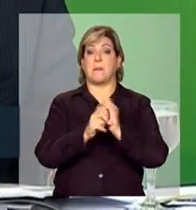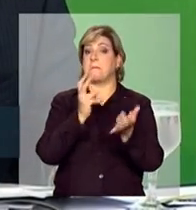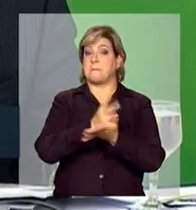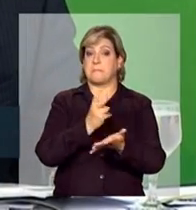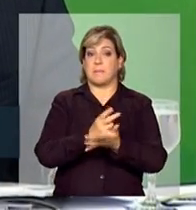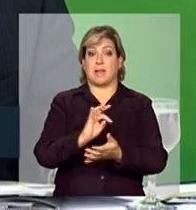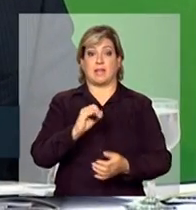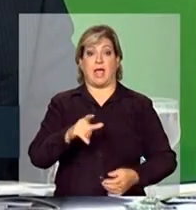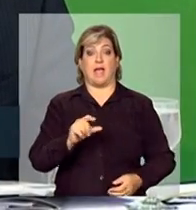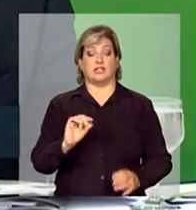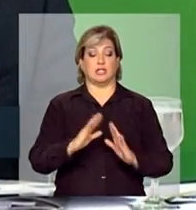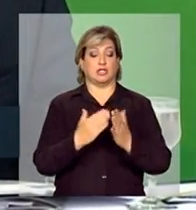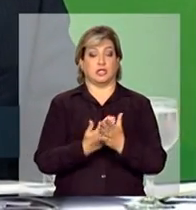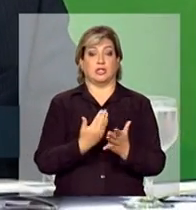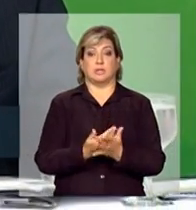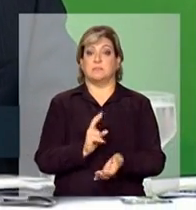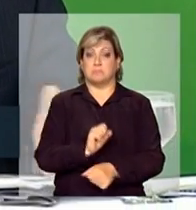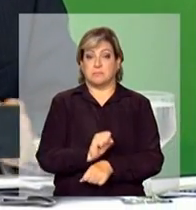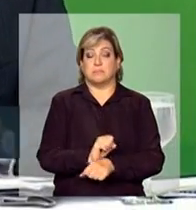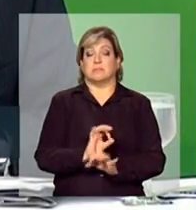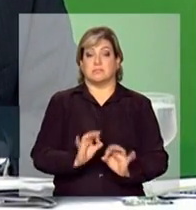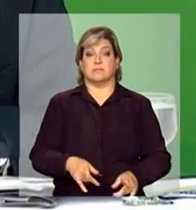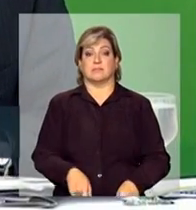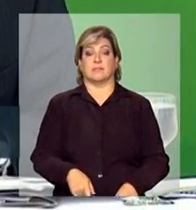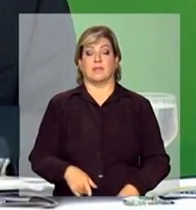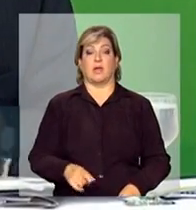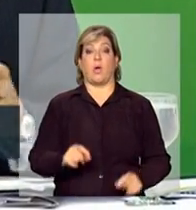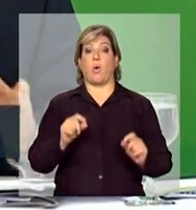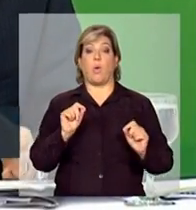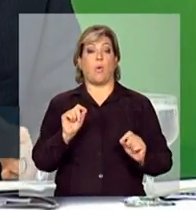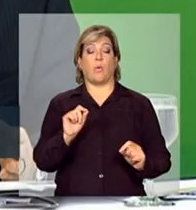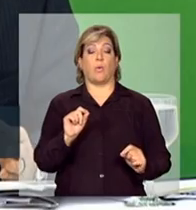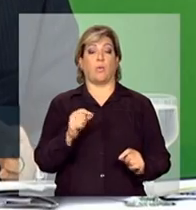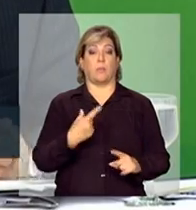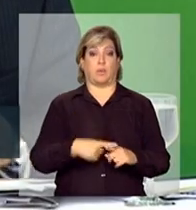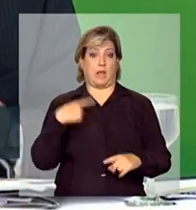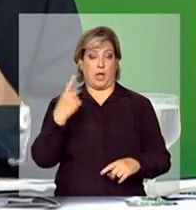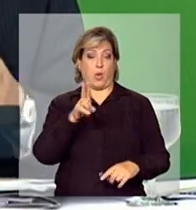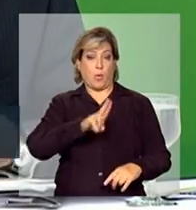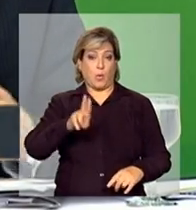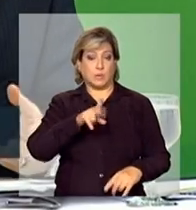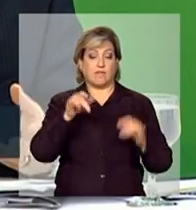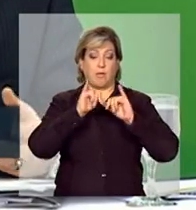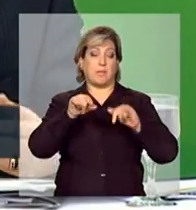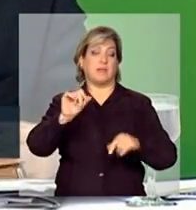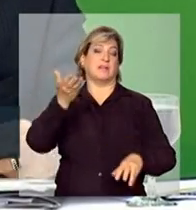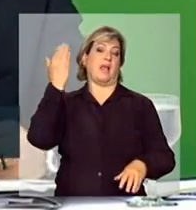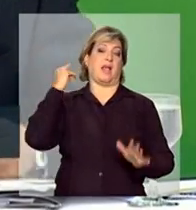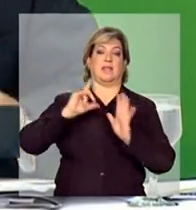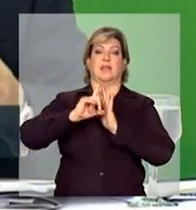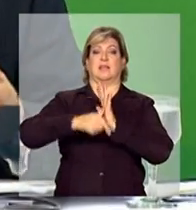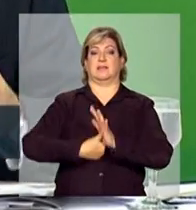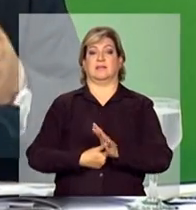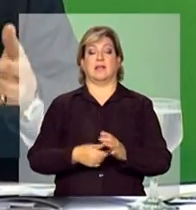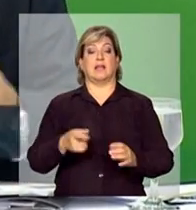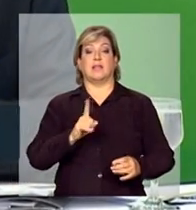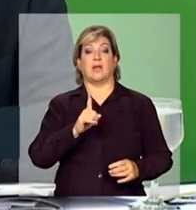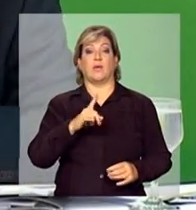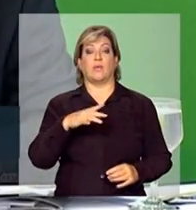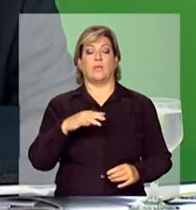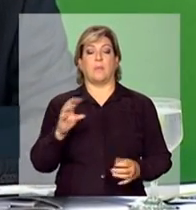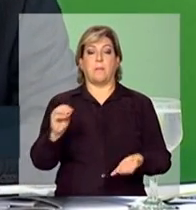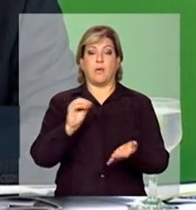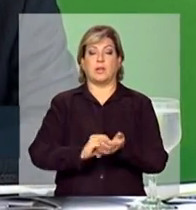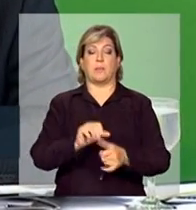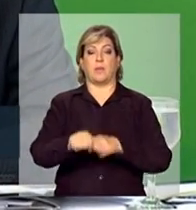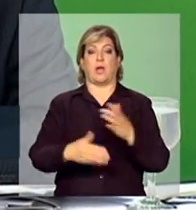de escolaridade esperada não tem a única razão é que eles usaram dados defasados e não consideraram a jornada escolar e